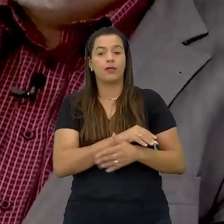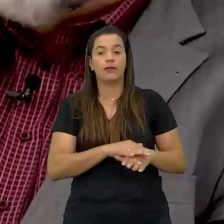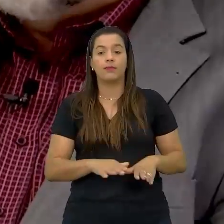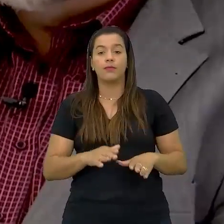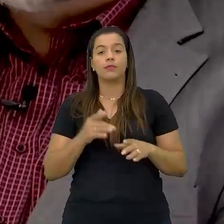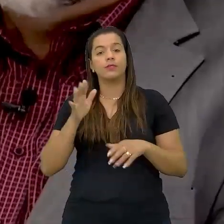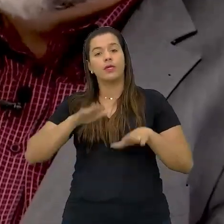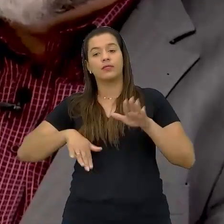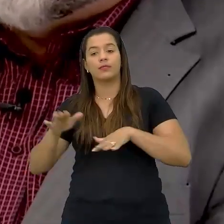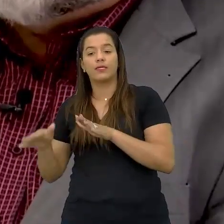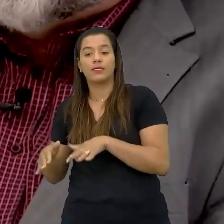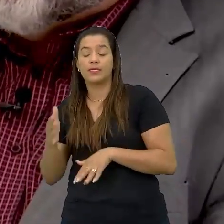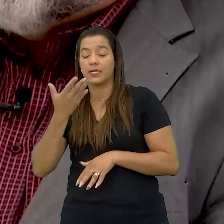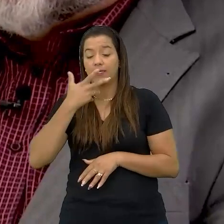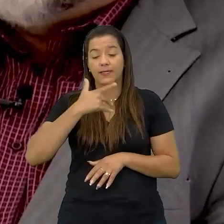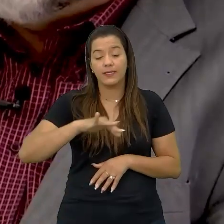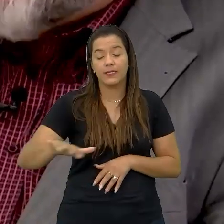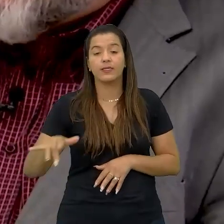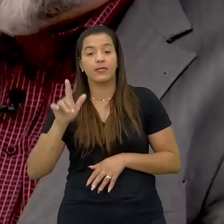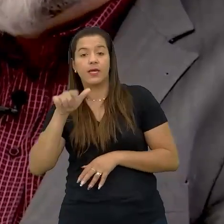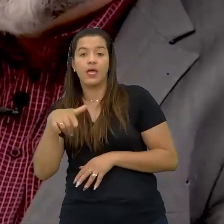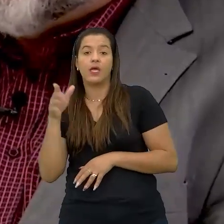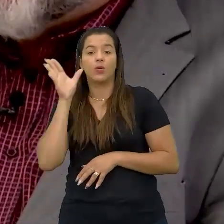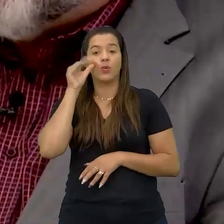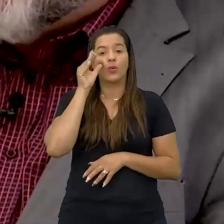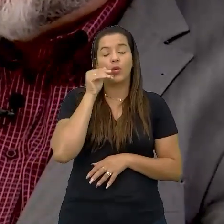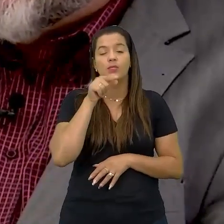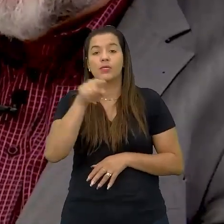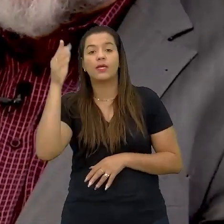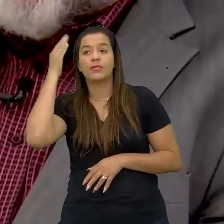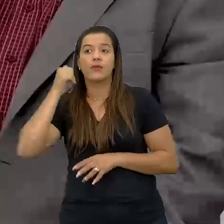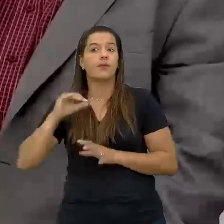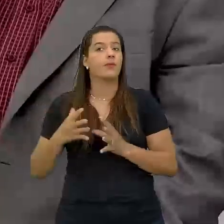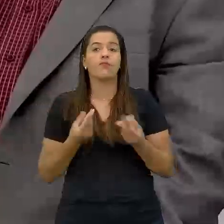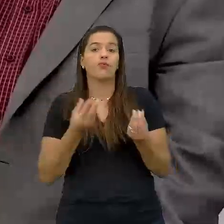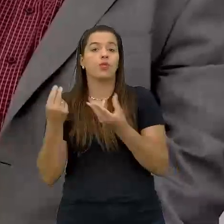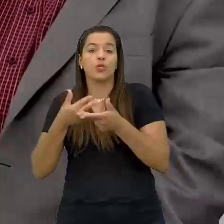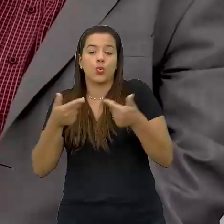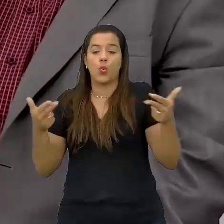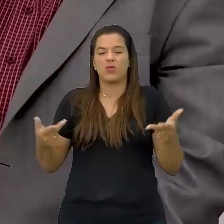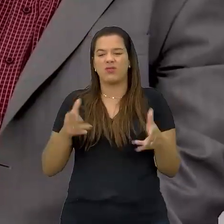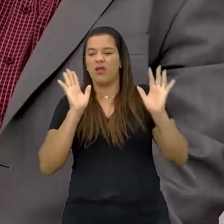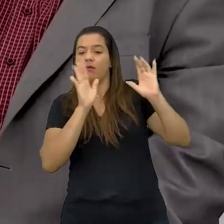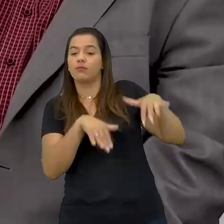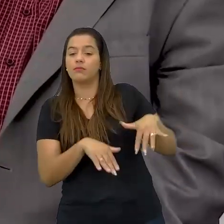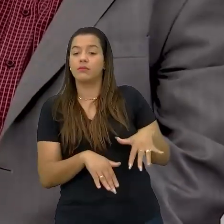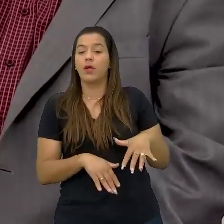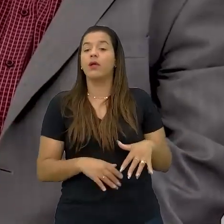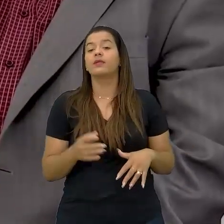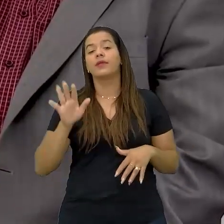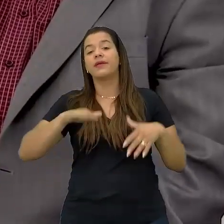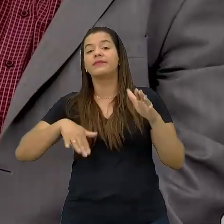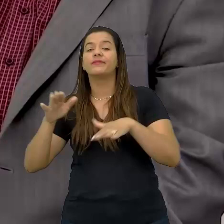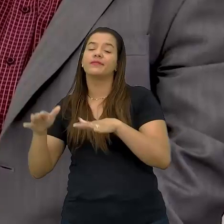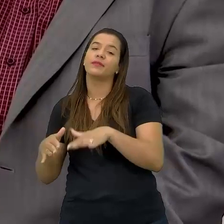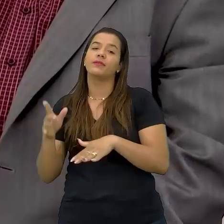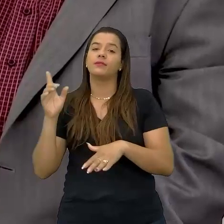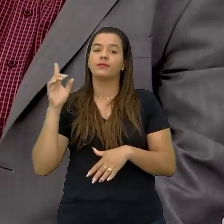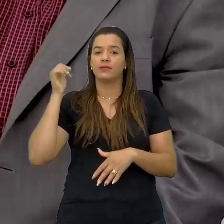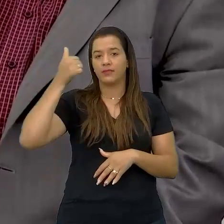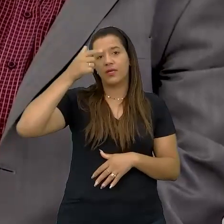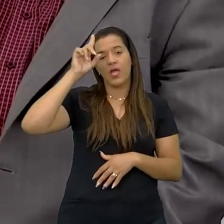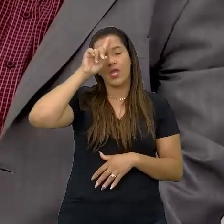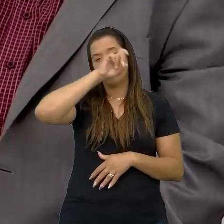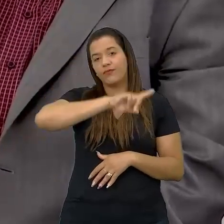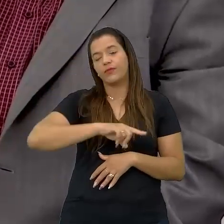vezes se dizendo que criança é muito curiosa, né? Por que você quer saber tanta coisa? Isso colocando como um dano, em vez de ser exatamente, né,